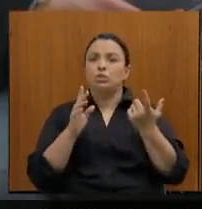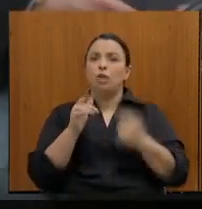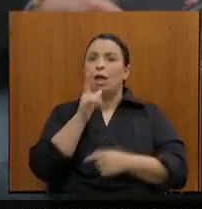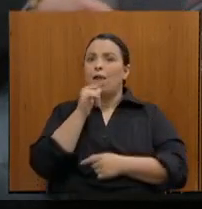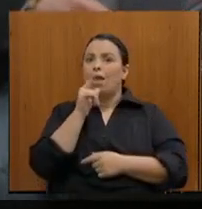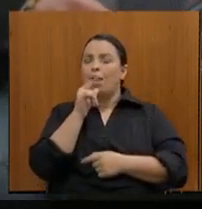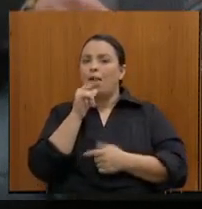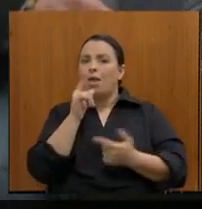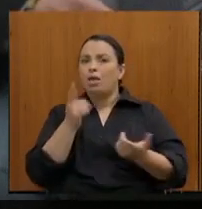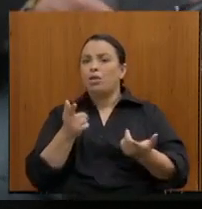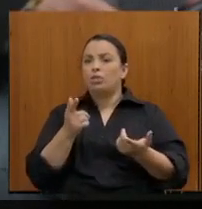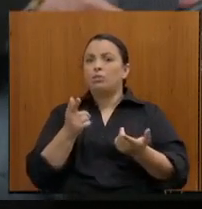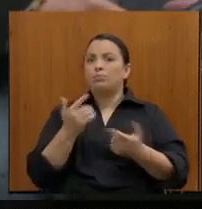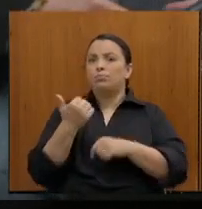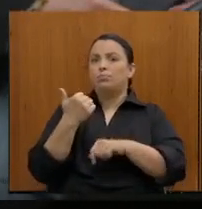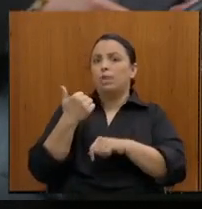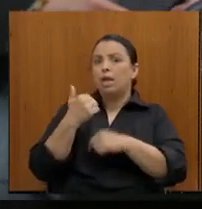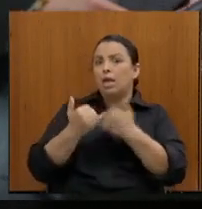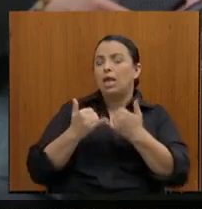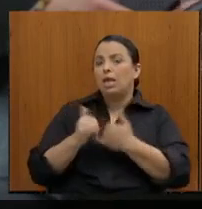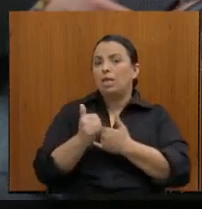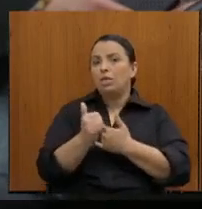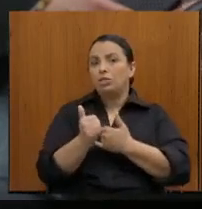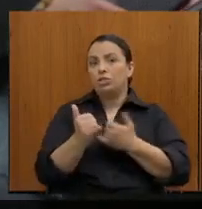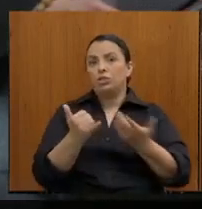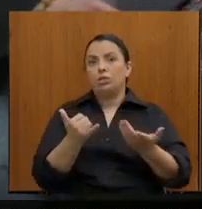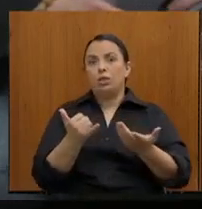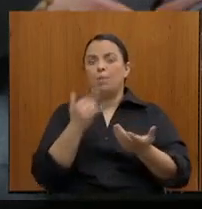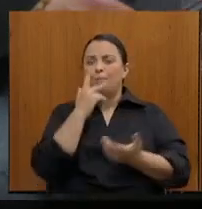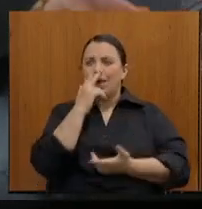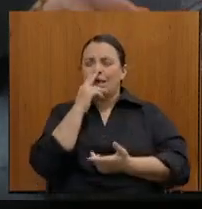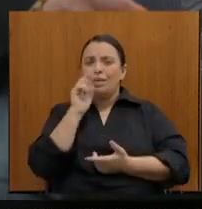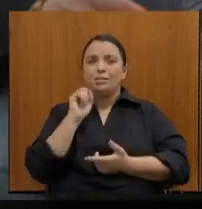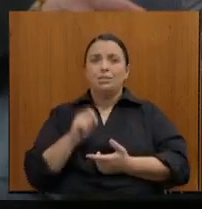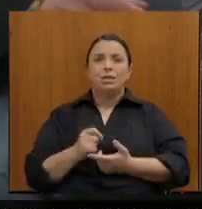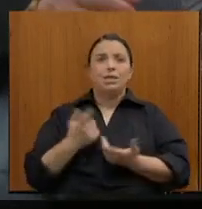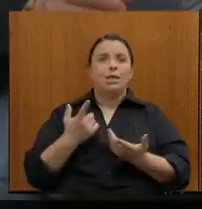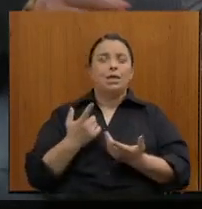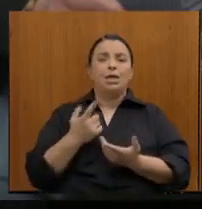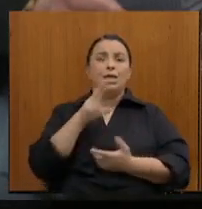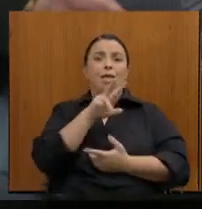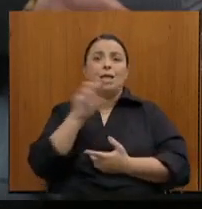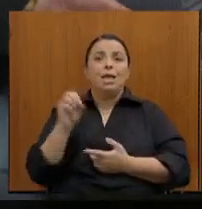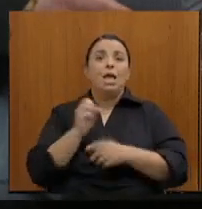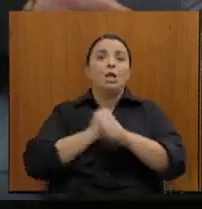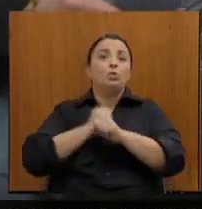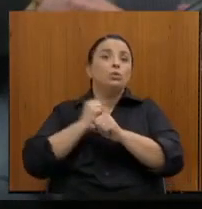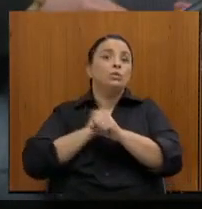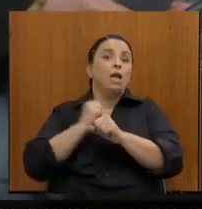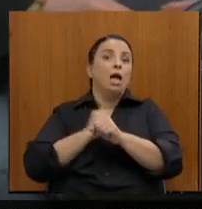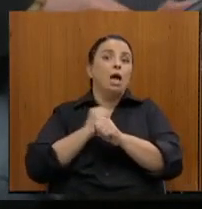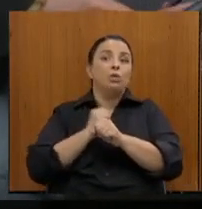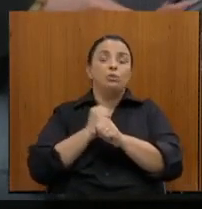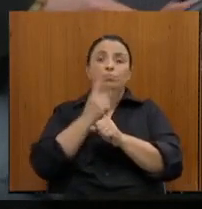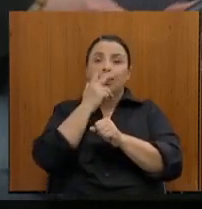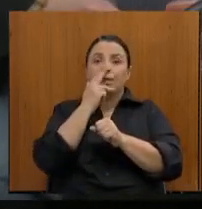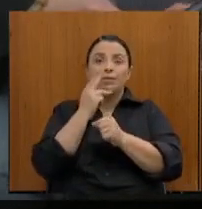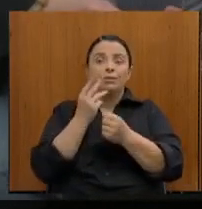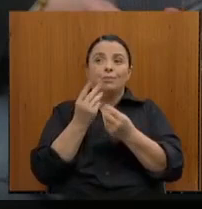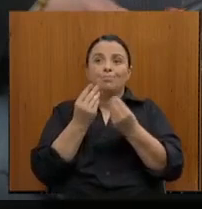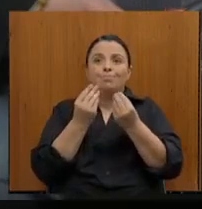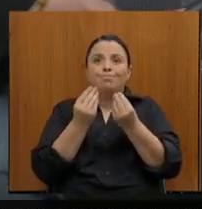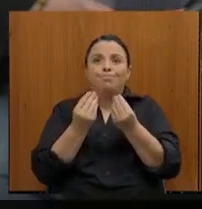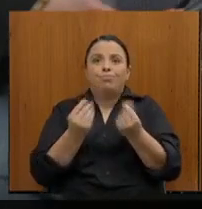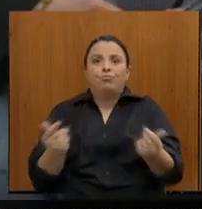poucos anos mais de meio século de investimento em geração hidrelétrica centralizada e